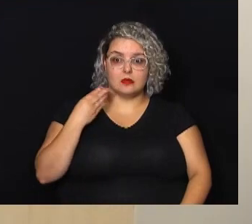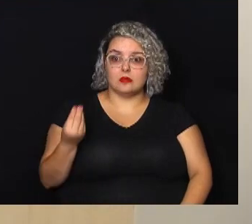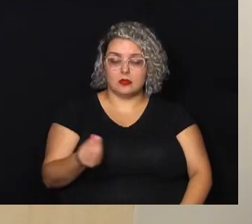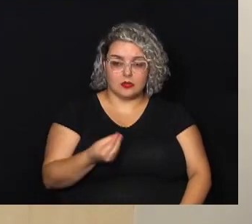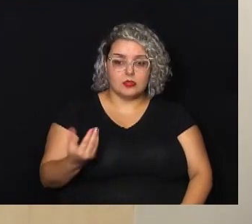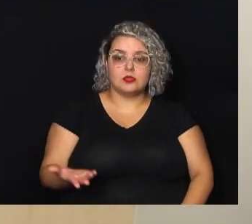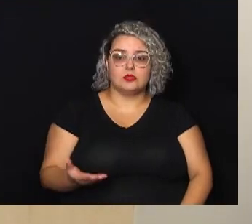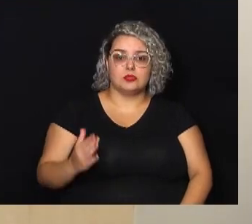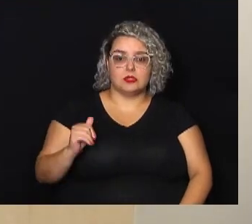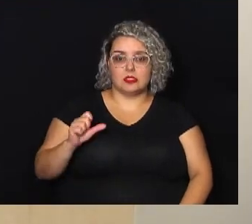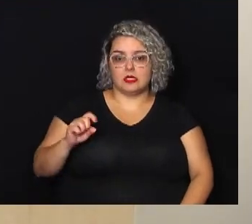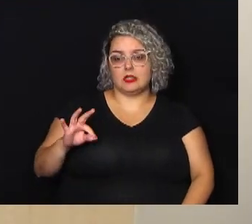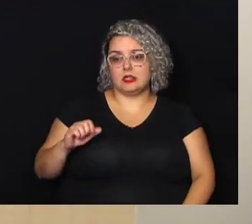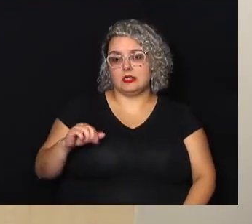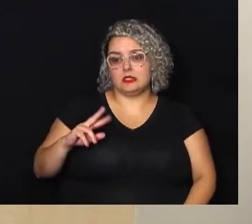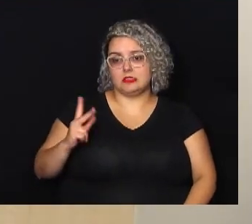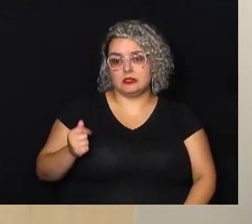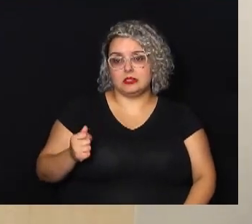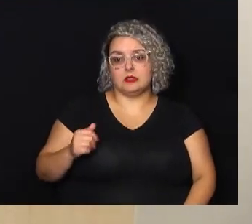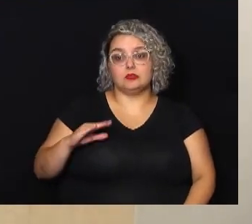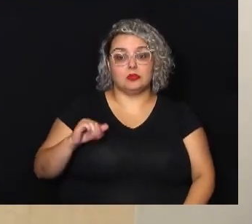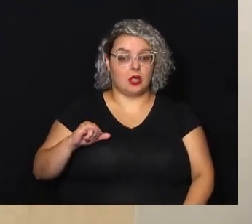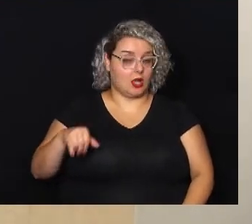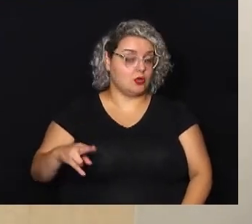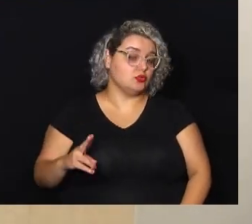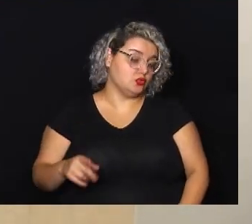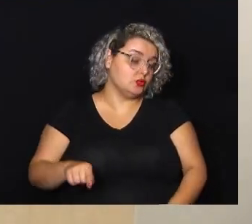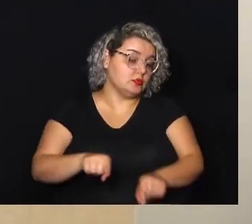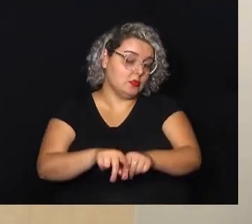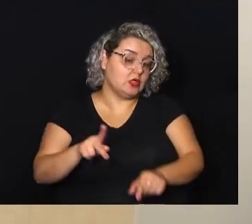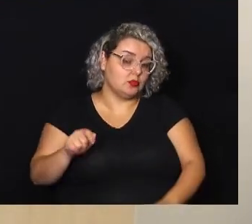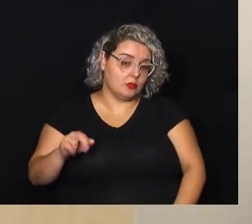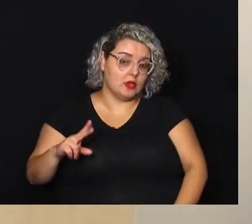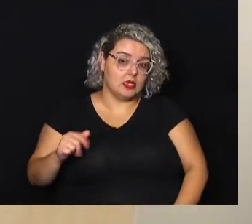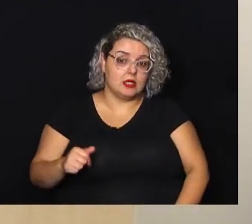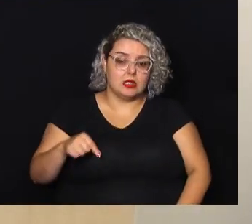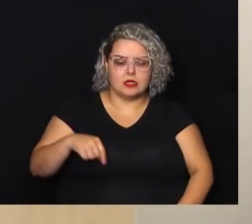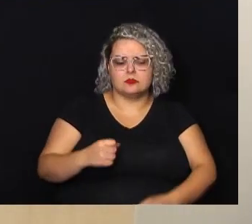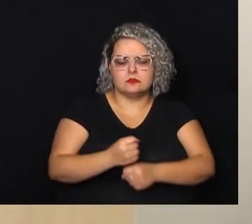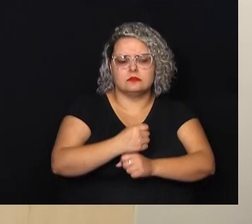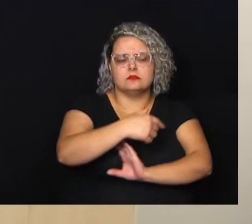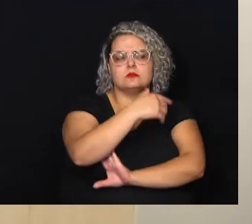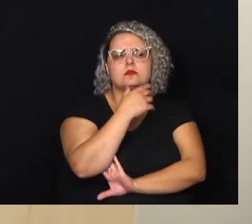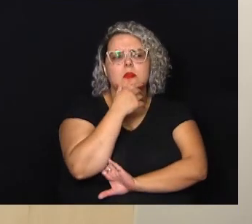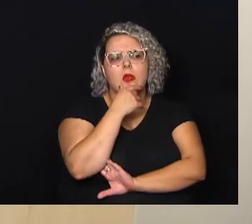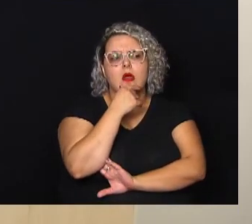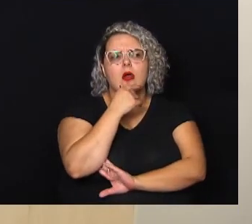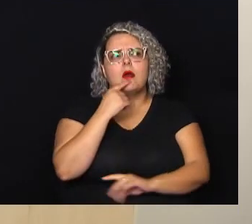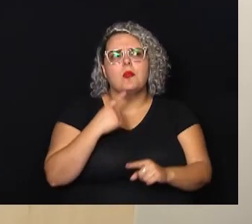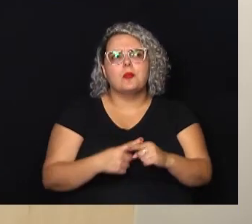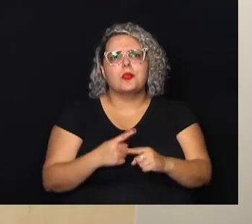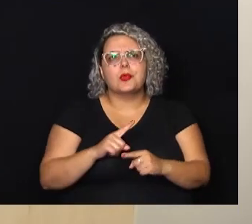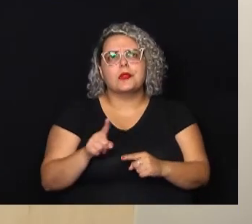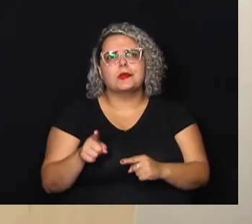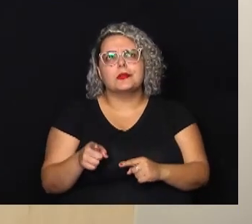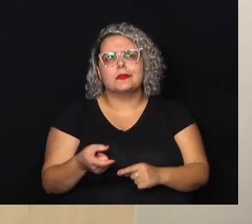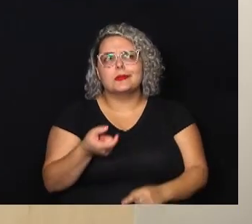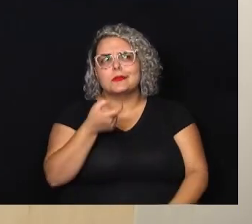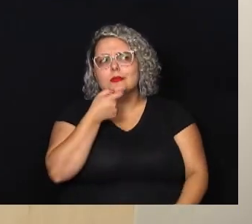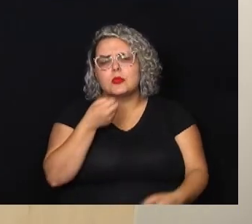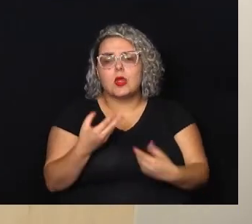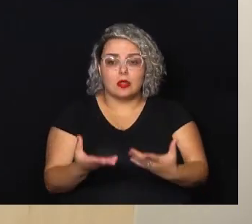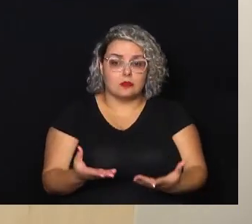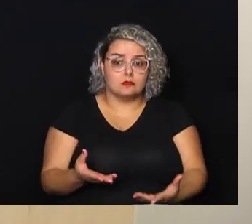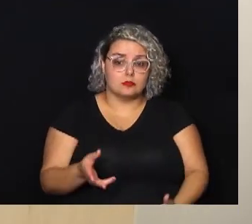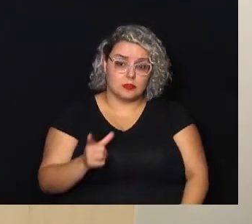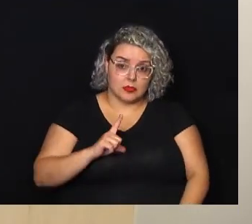era com esse sabor, né, de castanha do caju e do Pará. E aí, quando foi esse ano, eu pensei, por que não colocar alguns biscoitinhos?